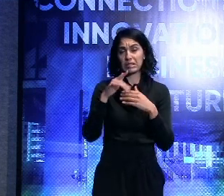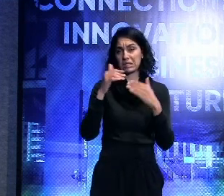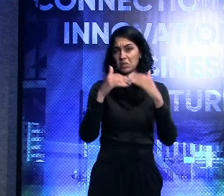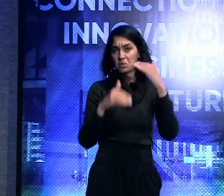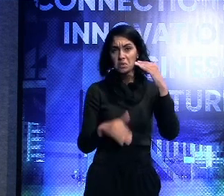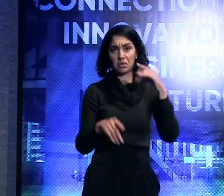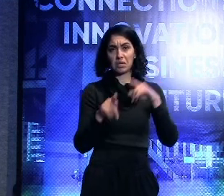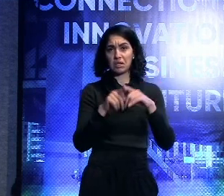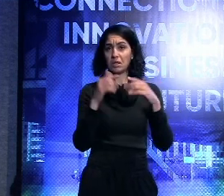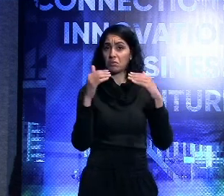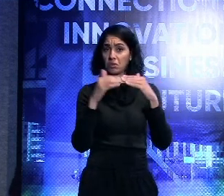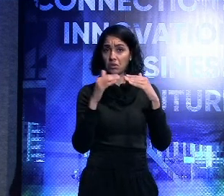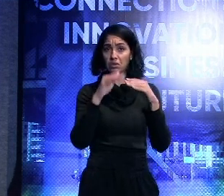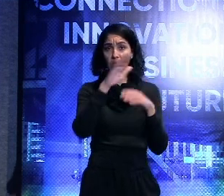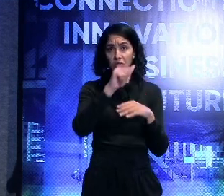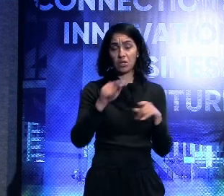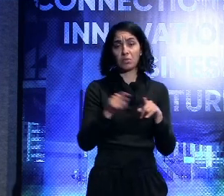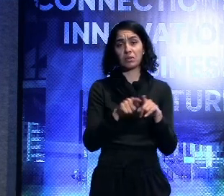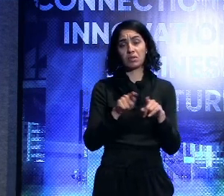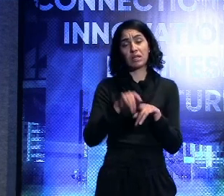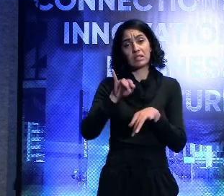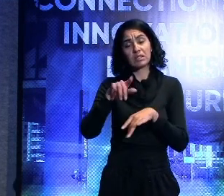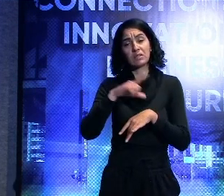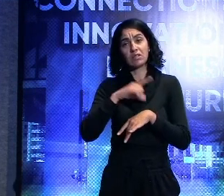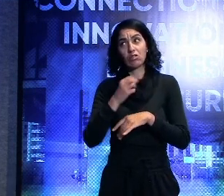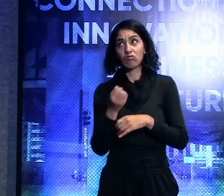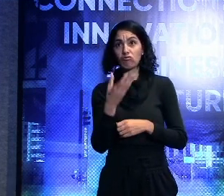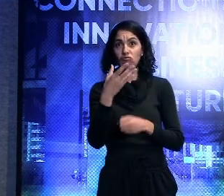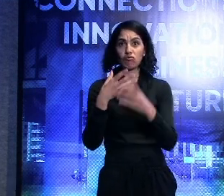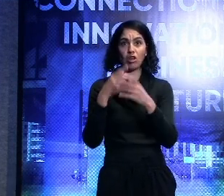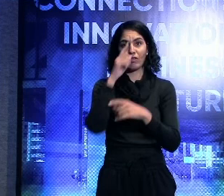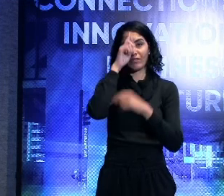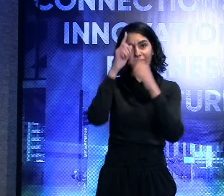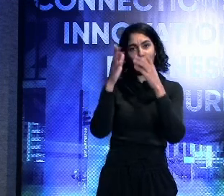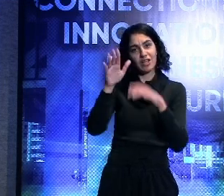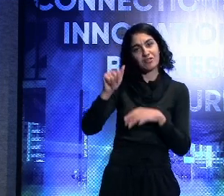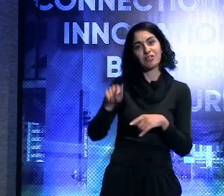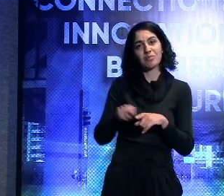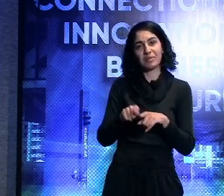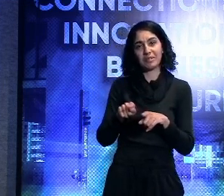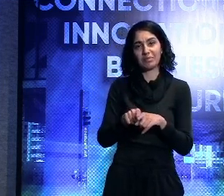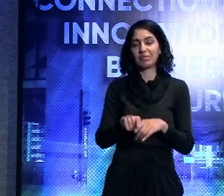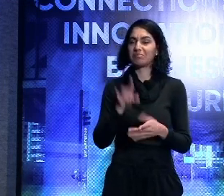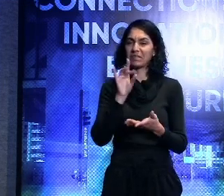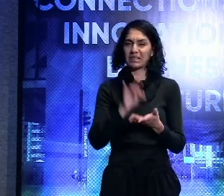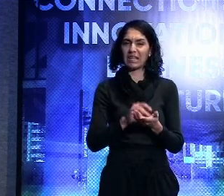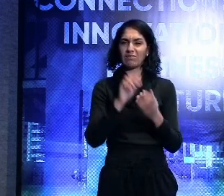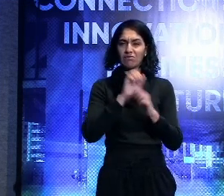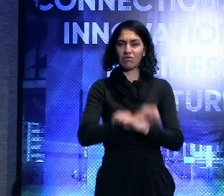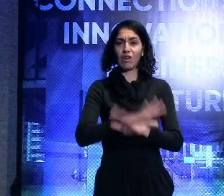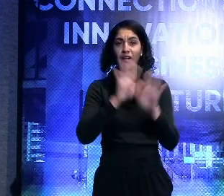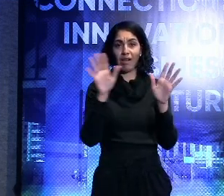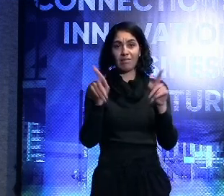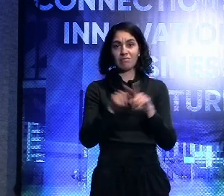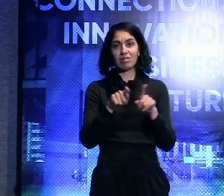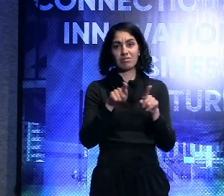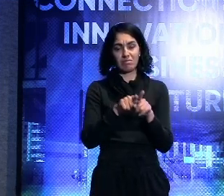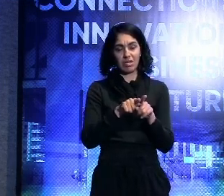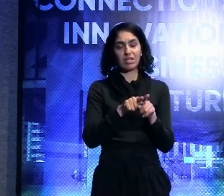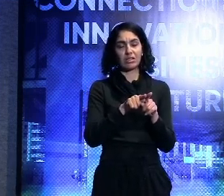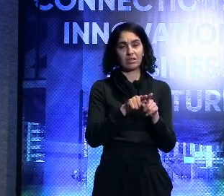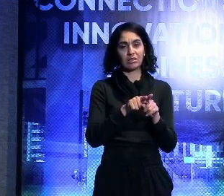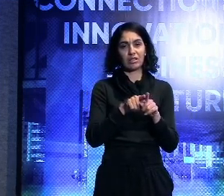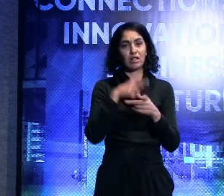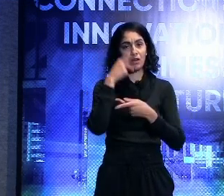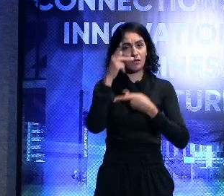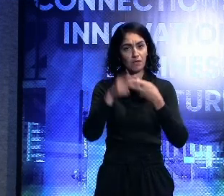você concordar, chama a gente. Se você tiver novas ideias, chama a gente. Realmente, acho que ficou bem palpável que a gente fala bastante.